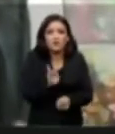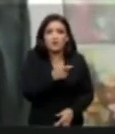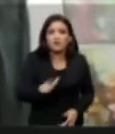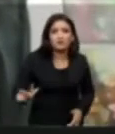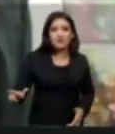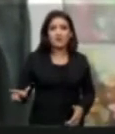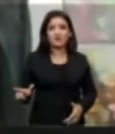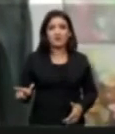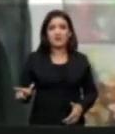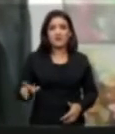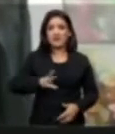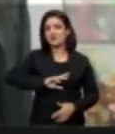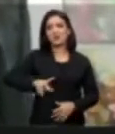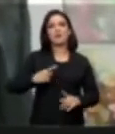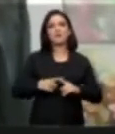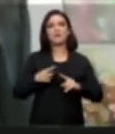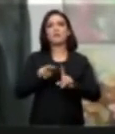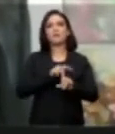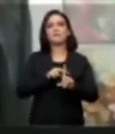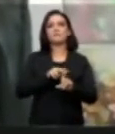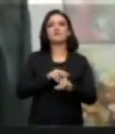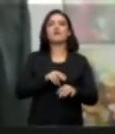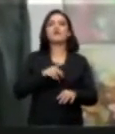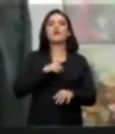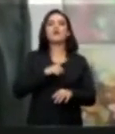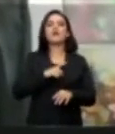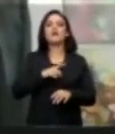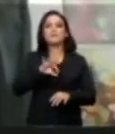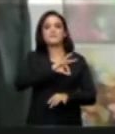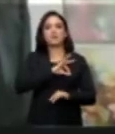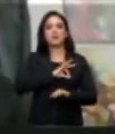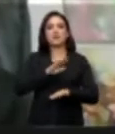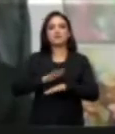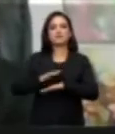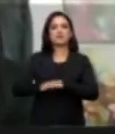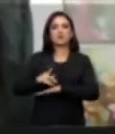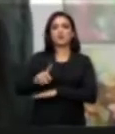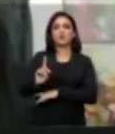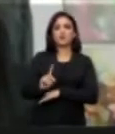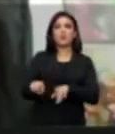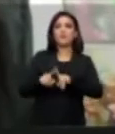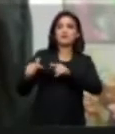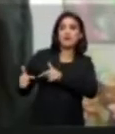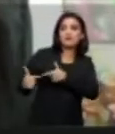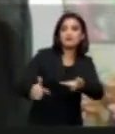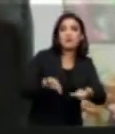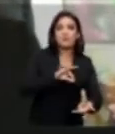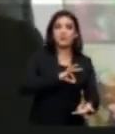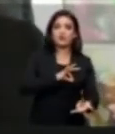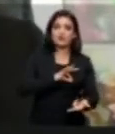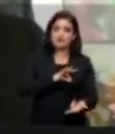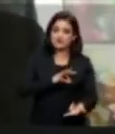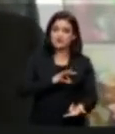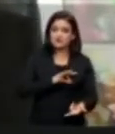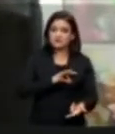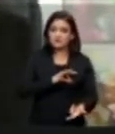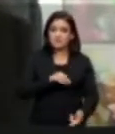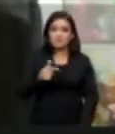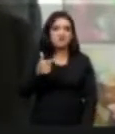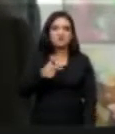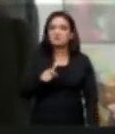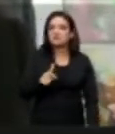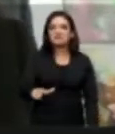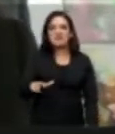temos uma polícia autônoma, ministro, mas o controle da legalidade das ações da polícia. As polícias do Brasil não têm mais receio